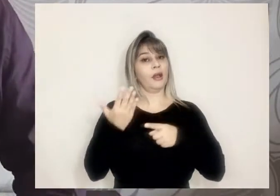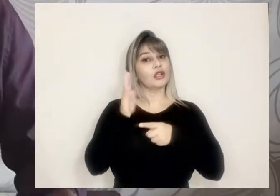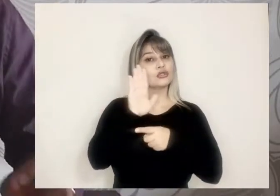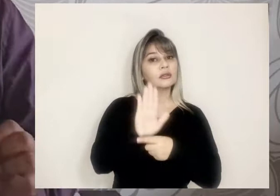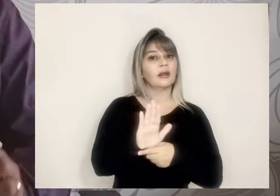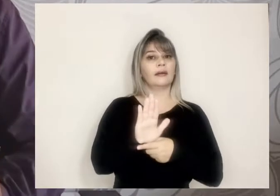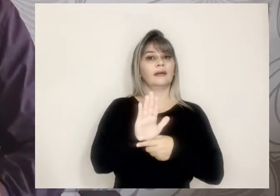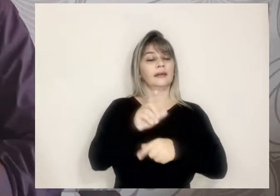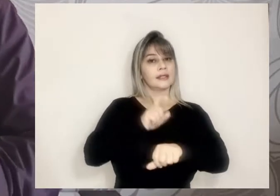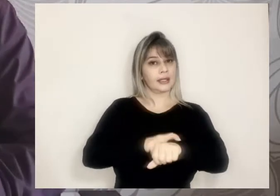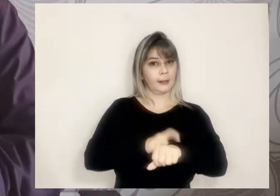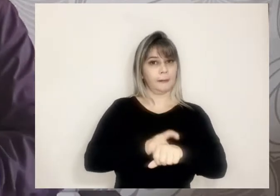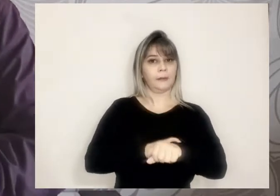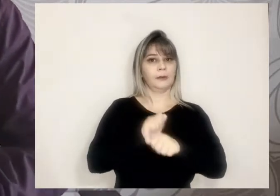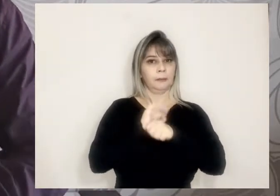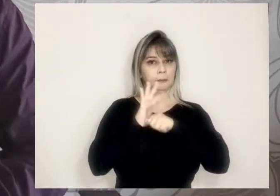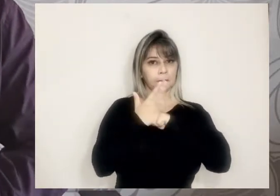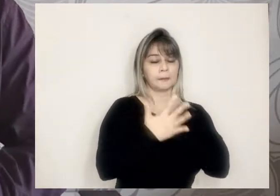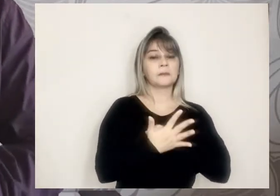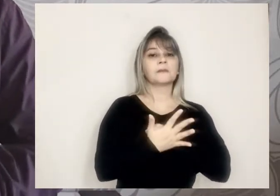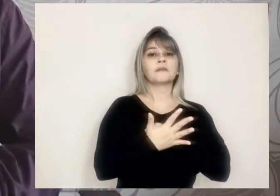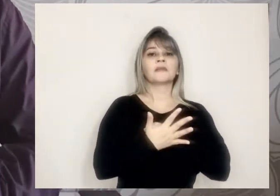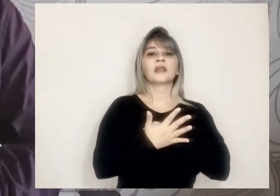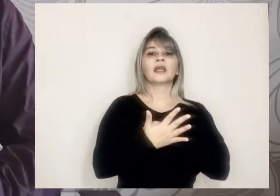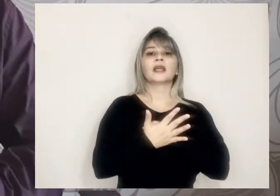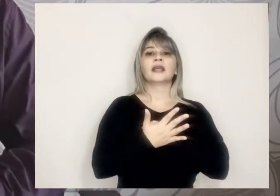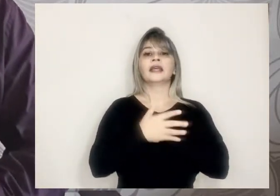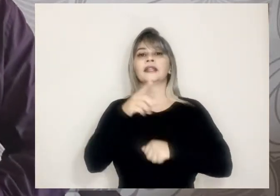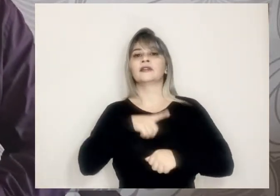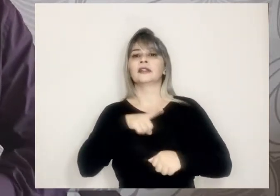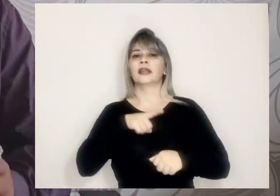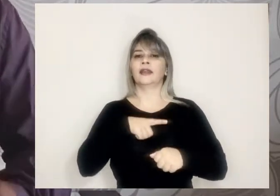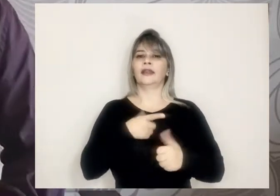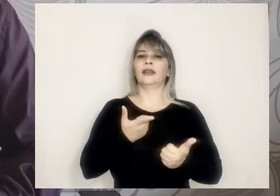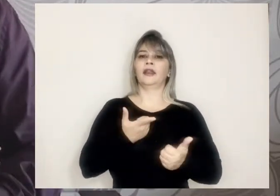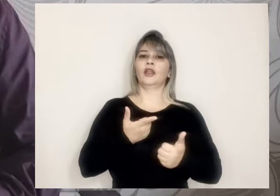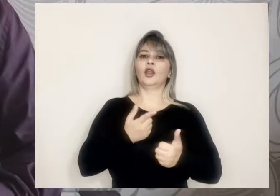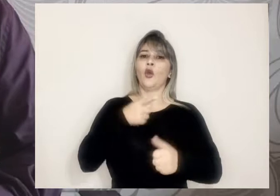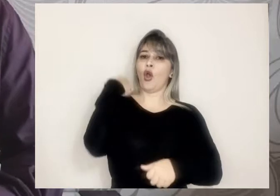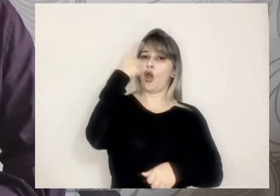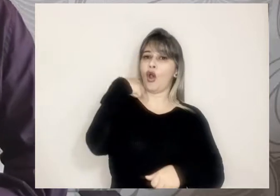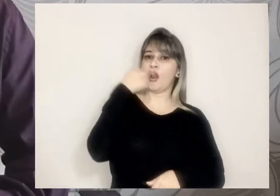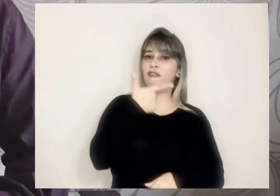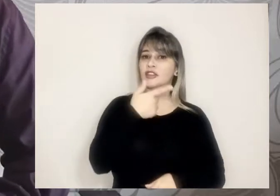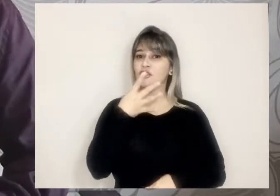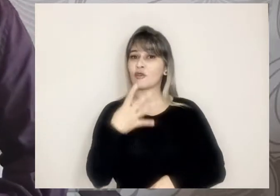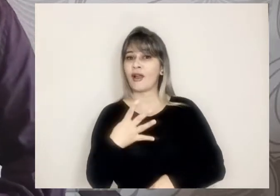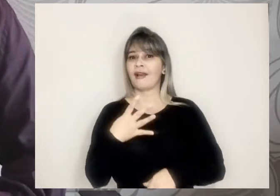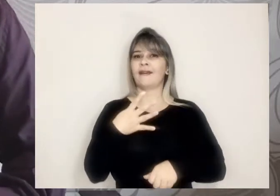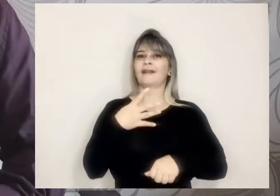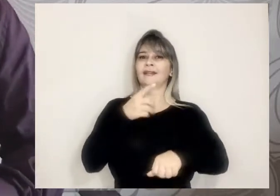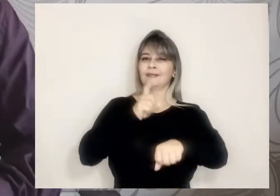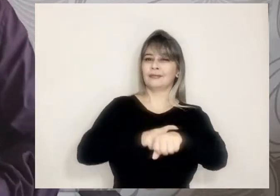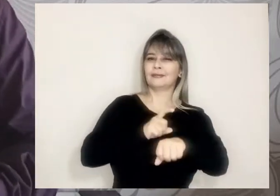tempo. Inicialmente, o relógio de oração, em que nós estamos nos revezando em intervalos de 15